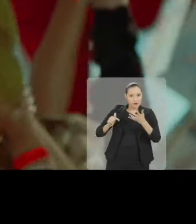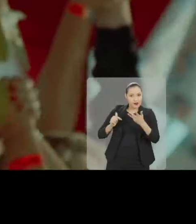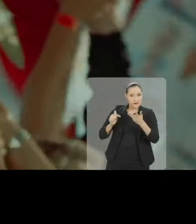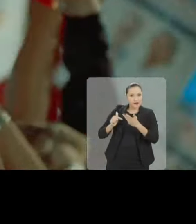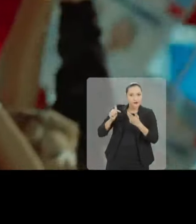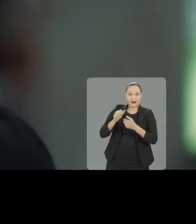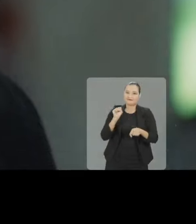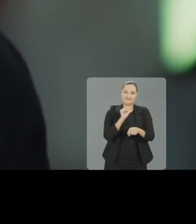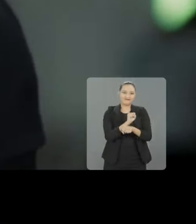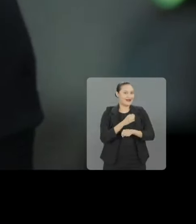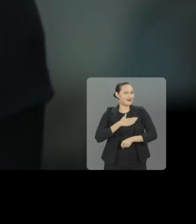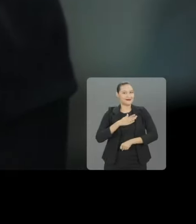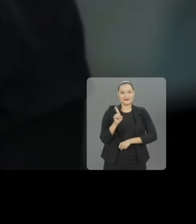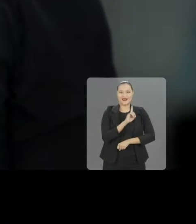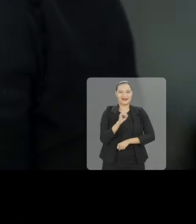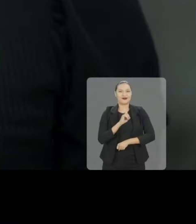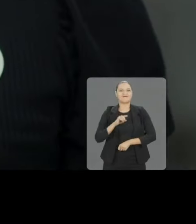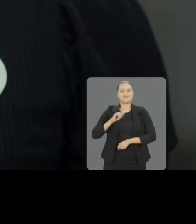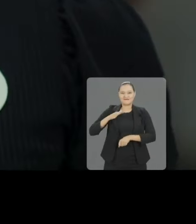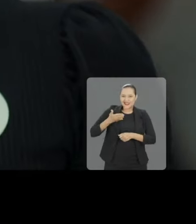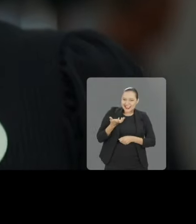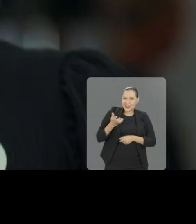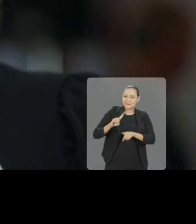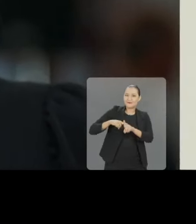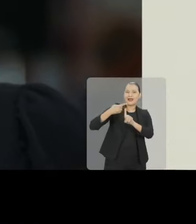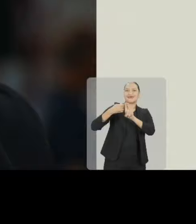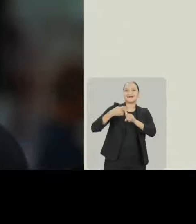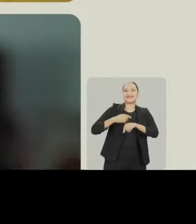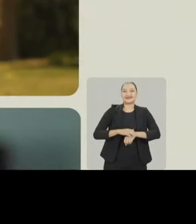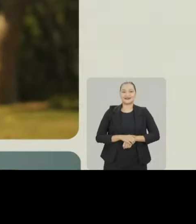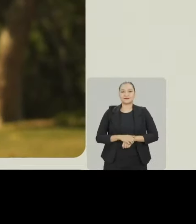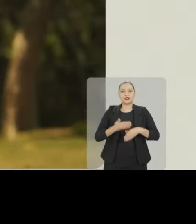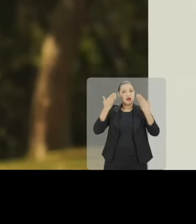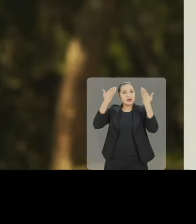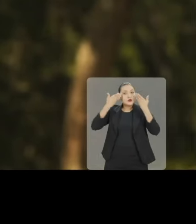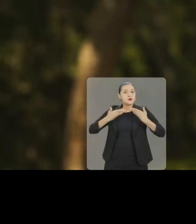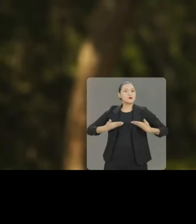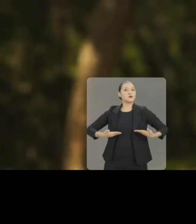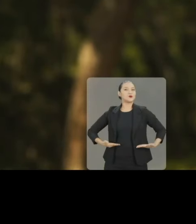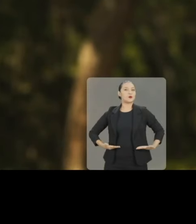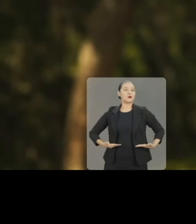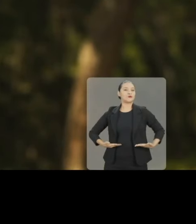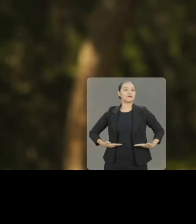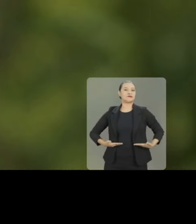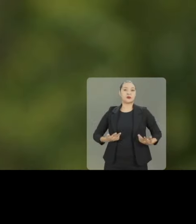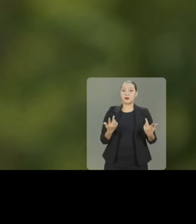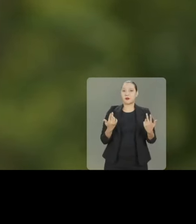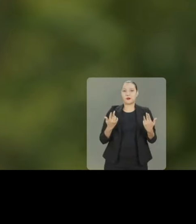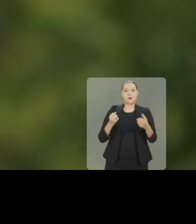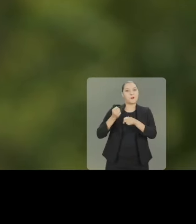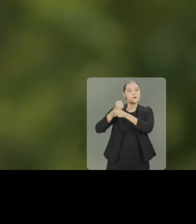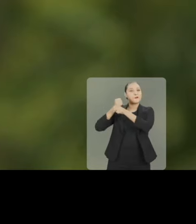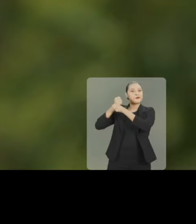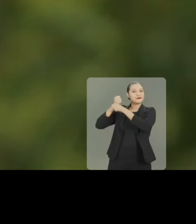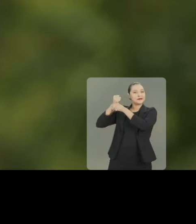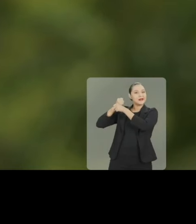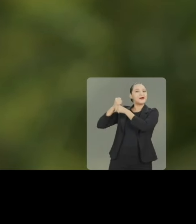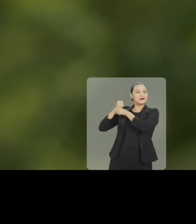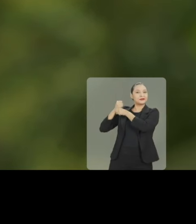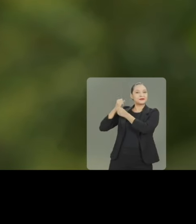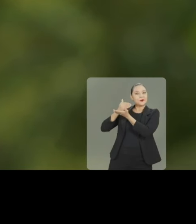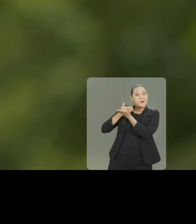tudo, não quer descanso, quer mais. Eu me defino com um cara com o mesmo